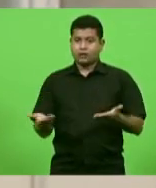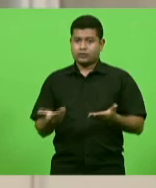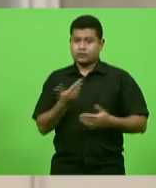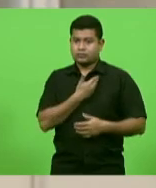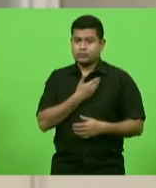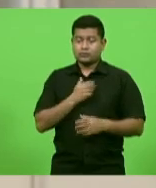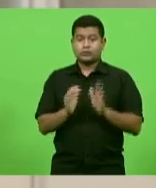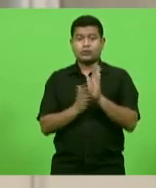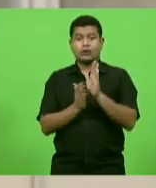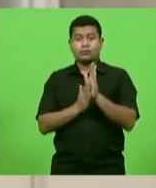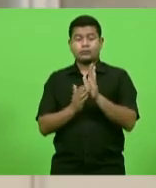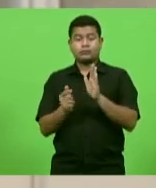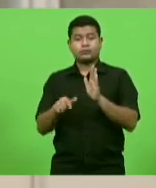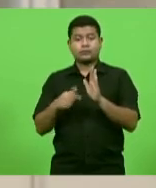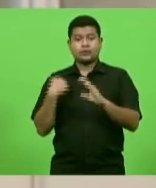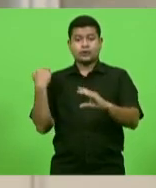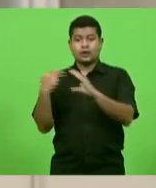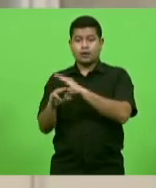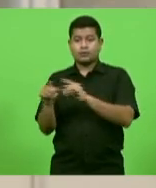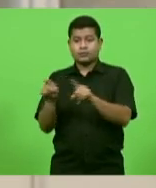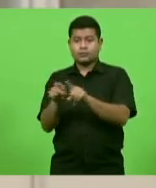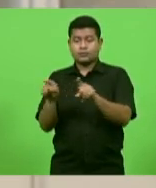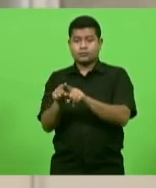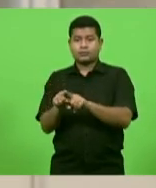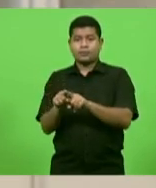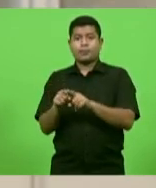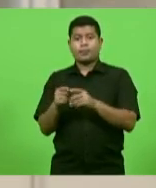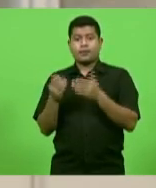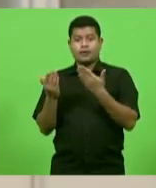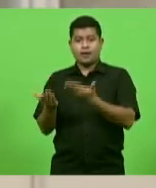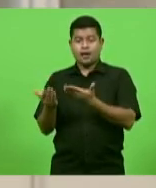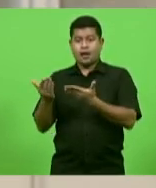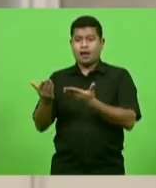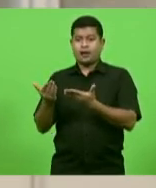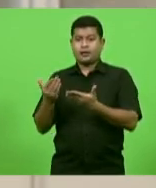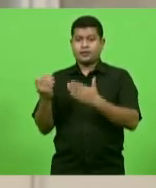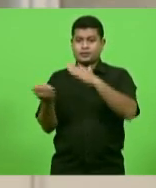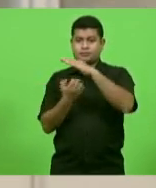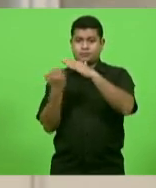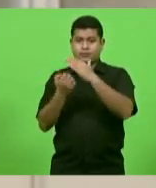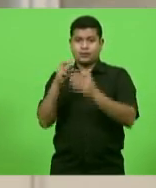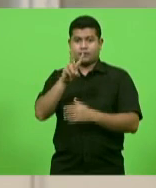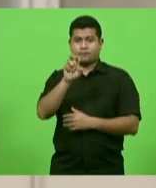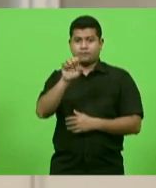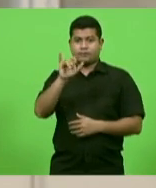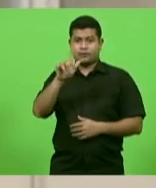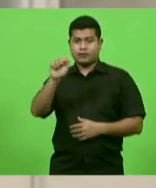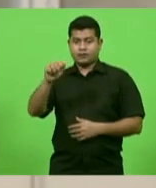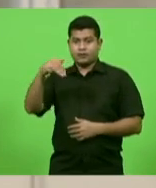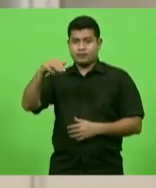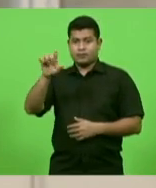e a proposta encaminhou também essa proposta este fornecedor da Veiga ali começou a